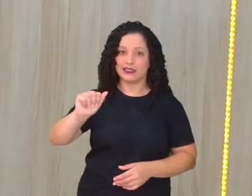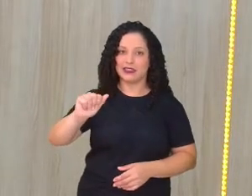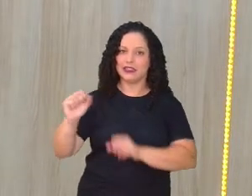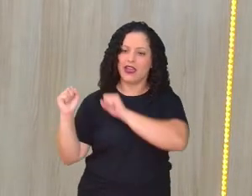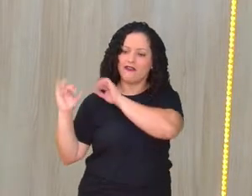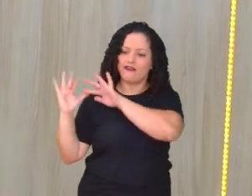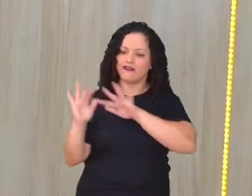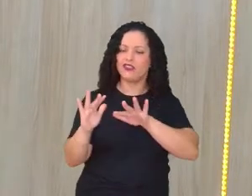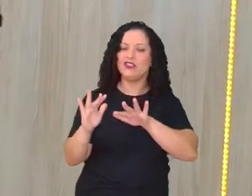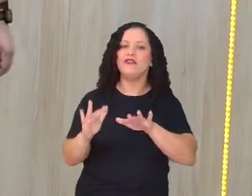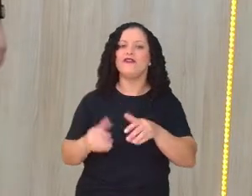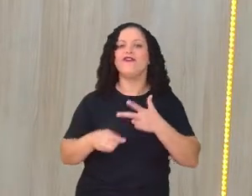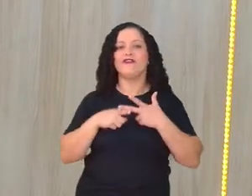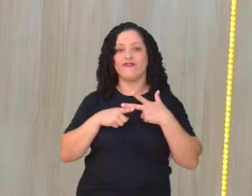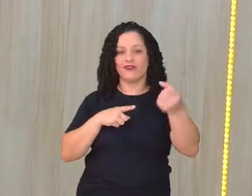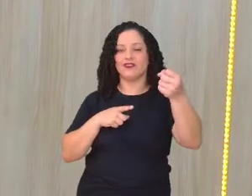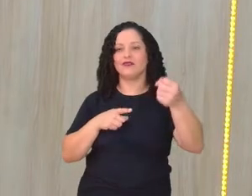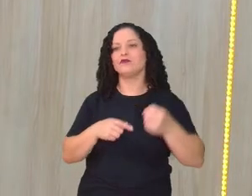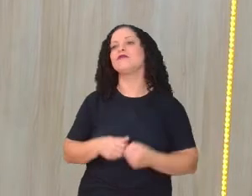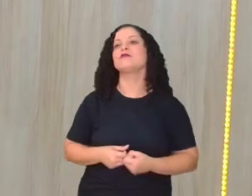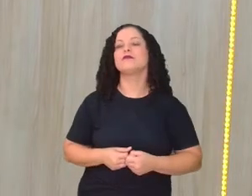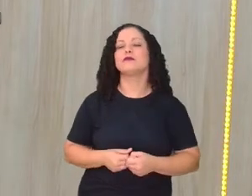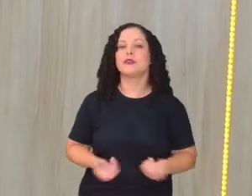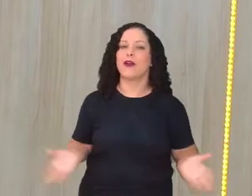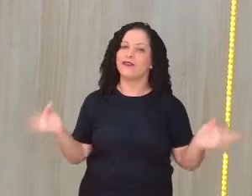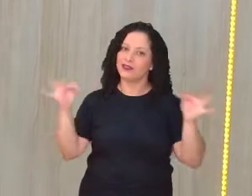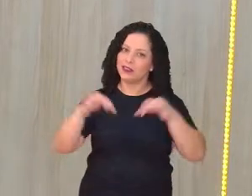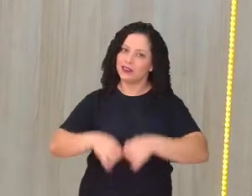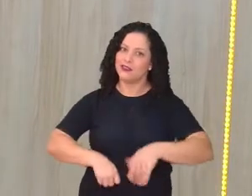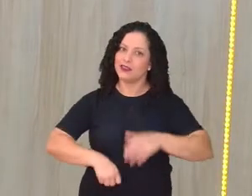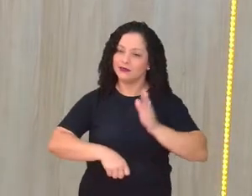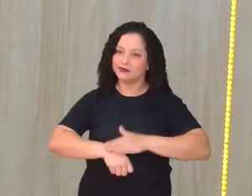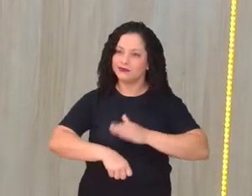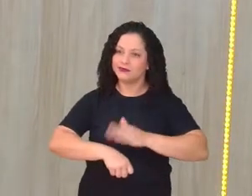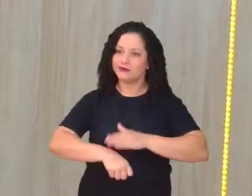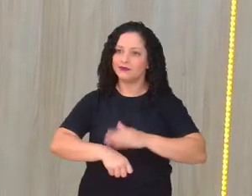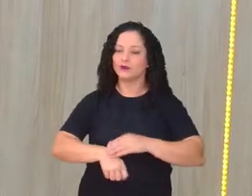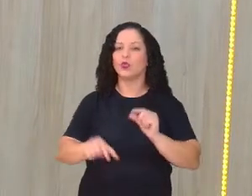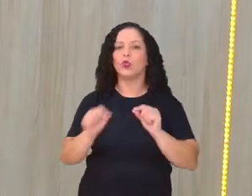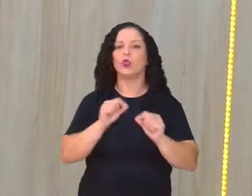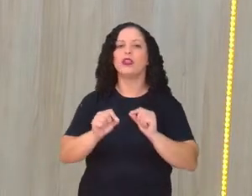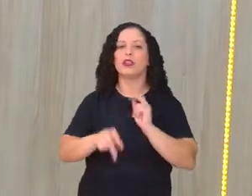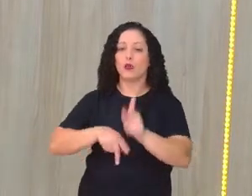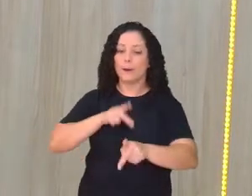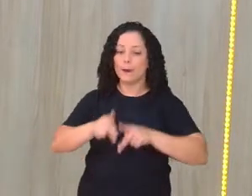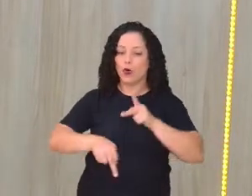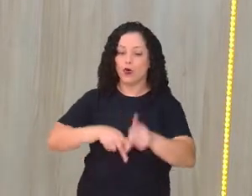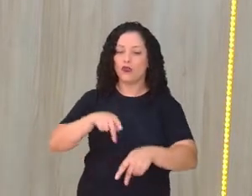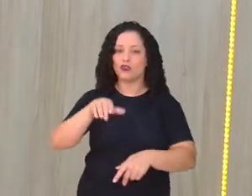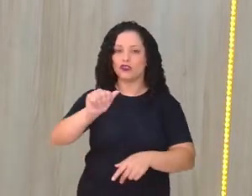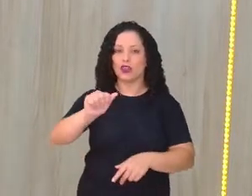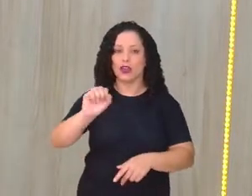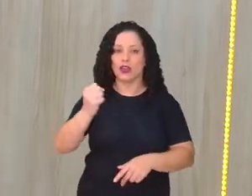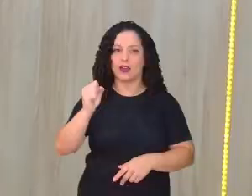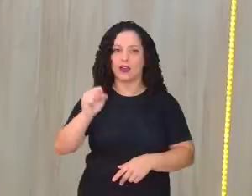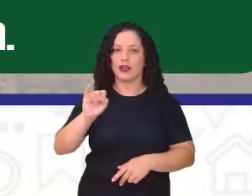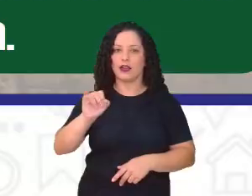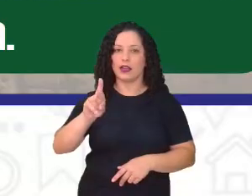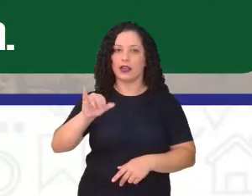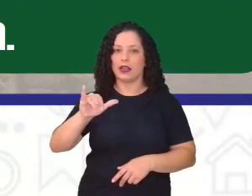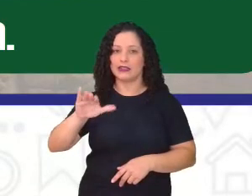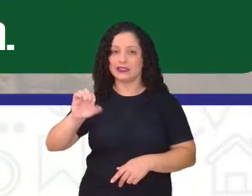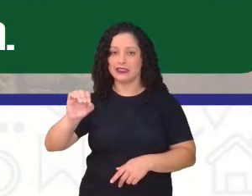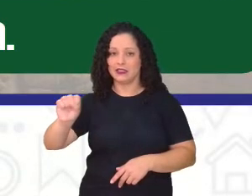da Mesopotâmia. Para a gente finalizar, no tempinho que resta, os assírios, né, eles vêm da região norte da